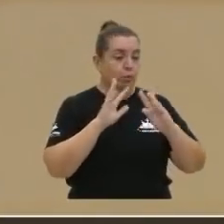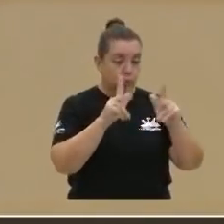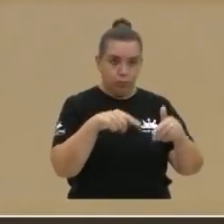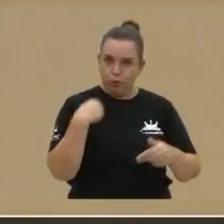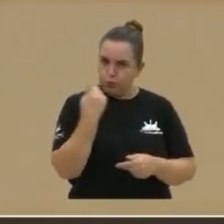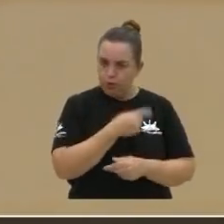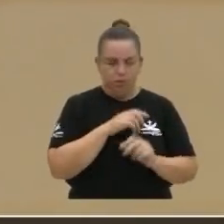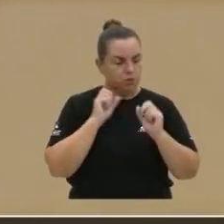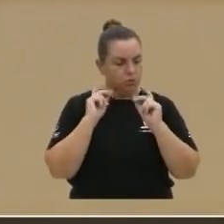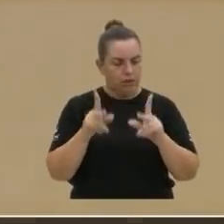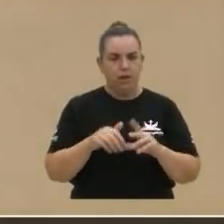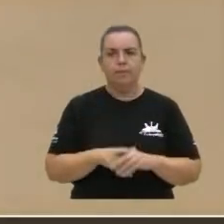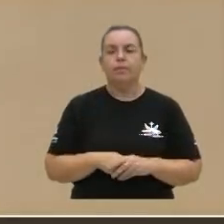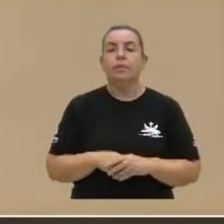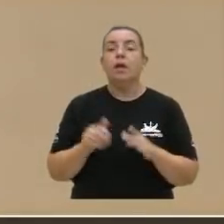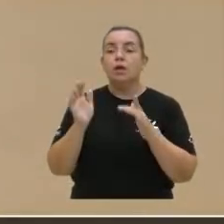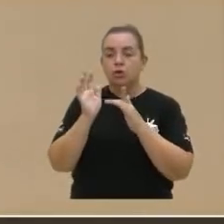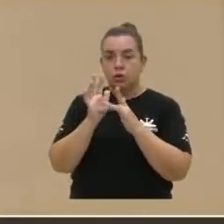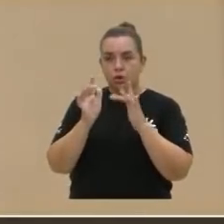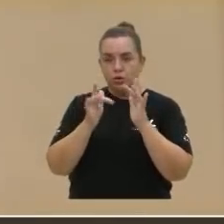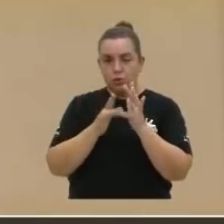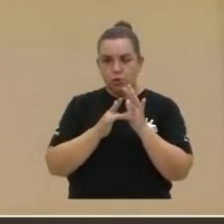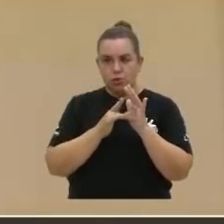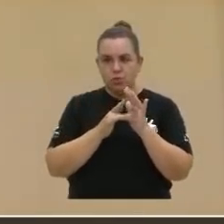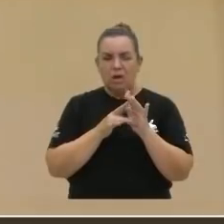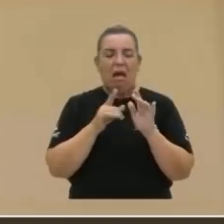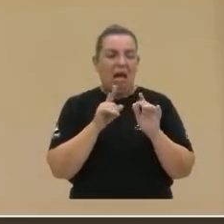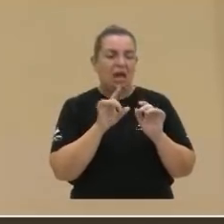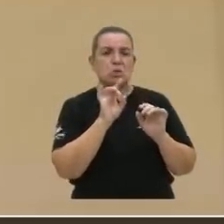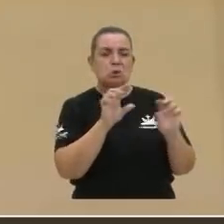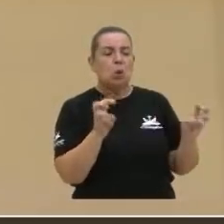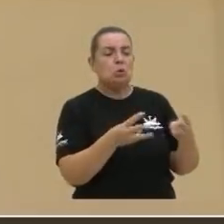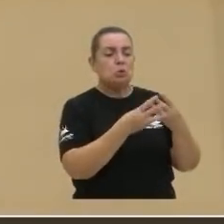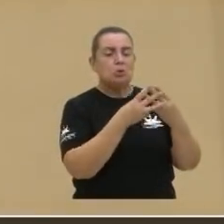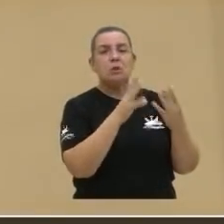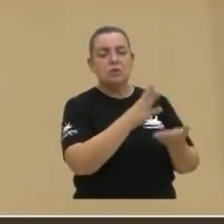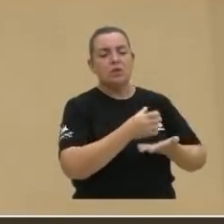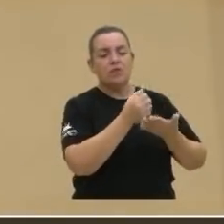Jesus reduziu a sua redenção ao judaísmo? Não.